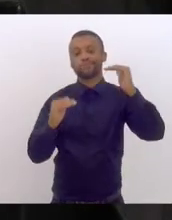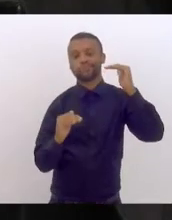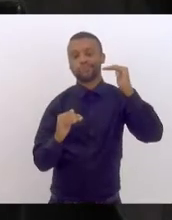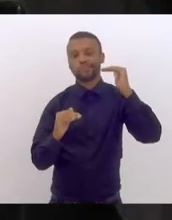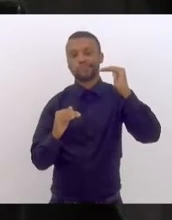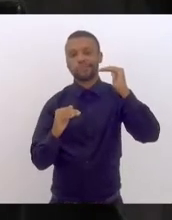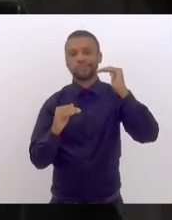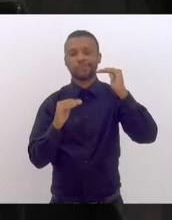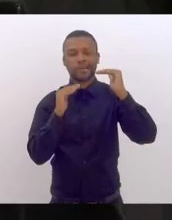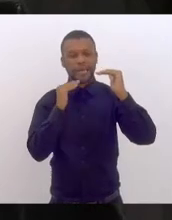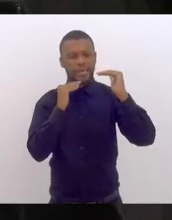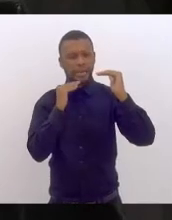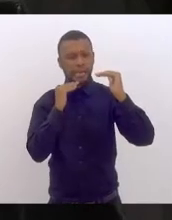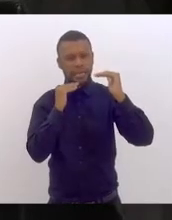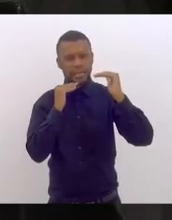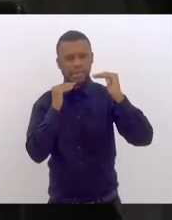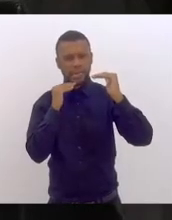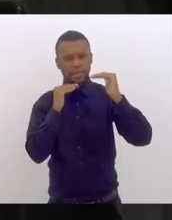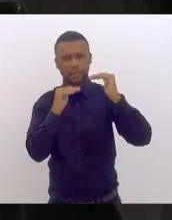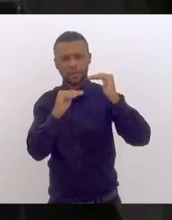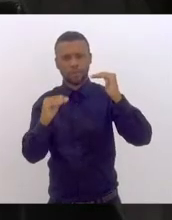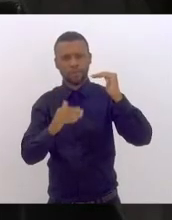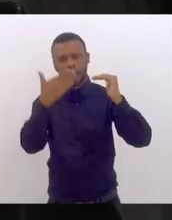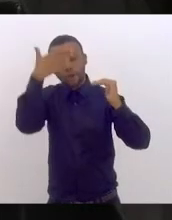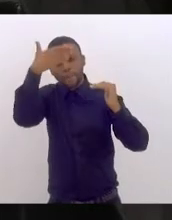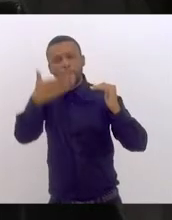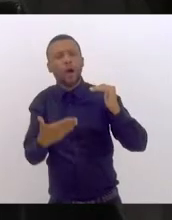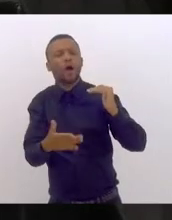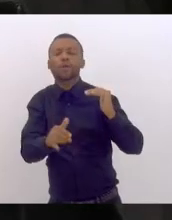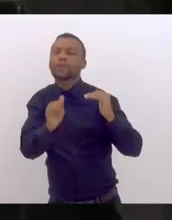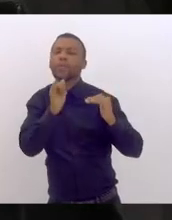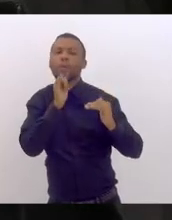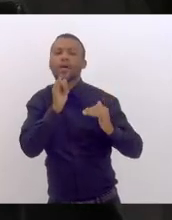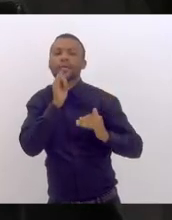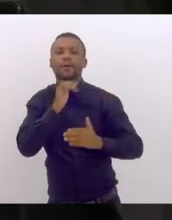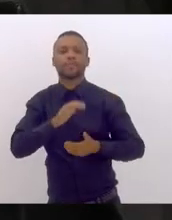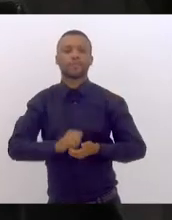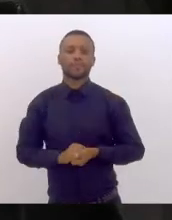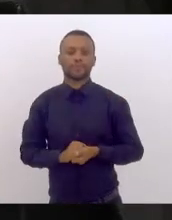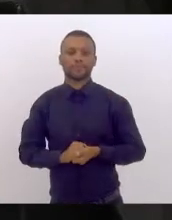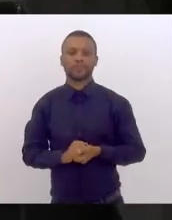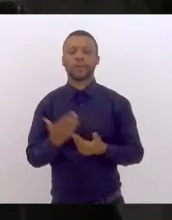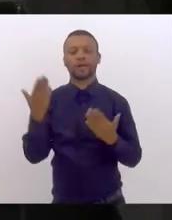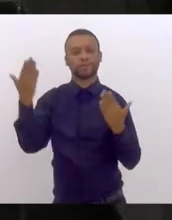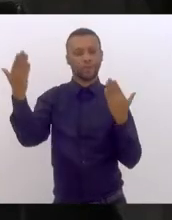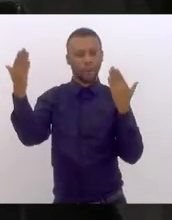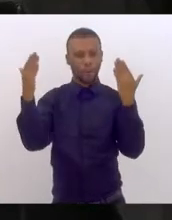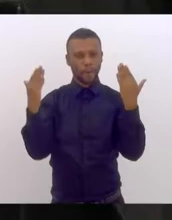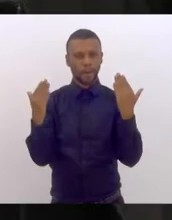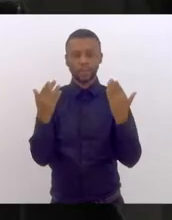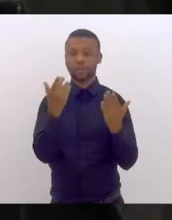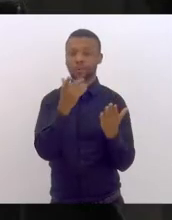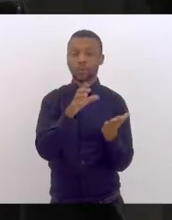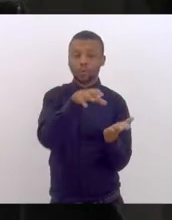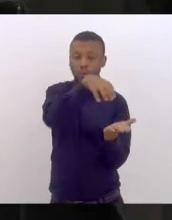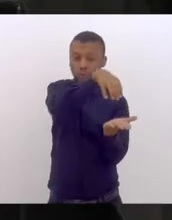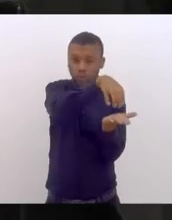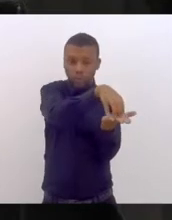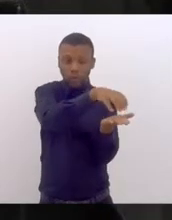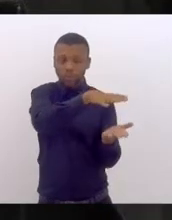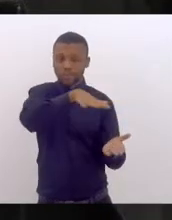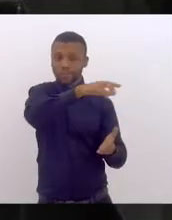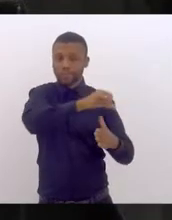da discrepância é que se constata por exemplo seja quando se compara o núcleo da região metropolitana